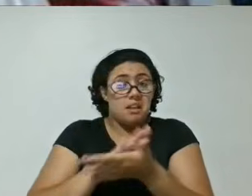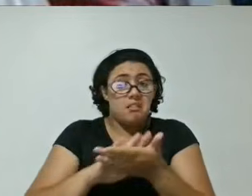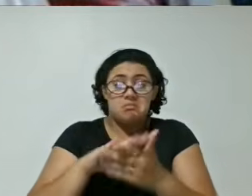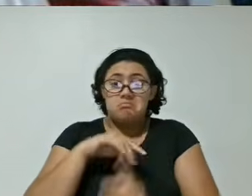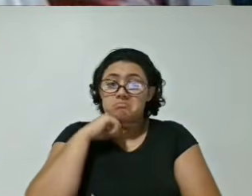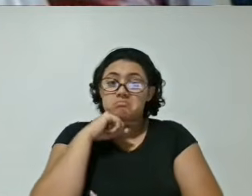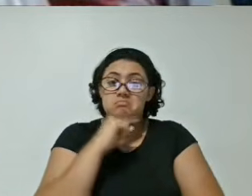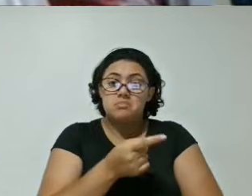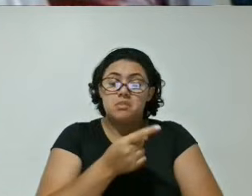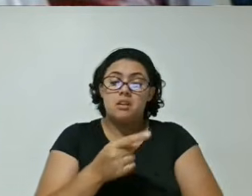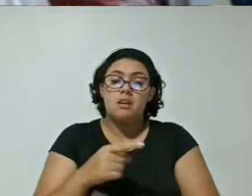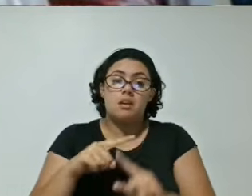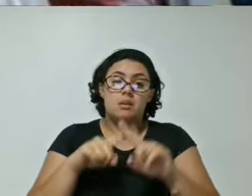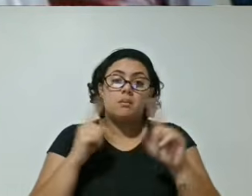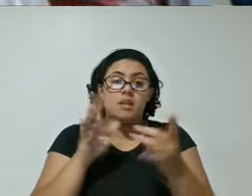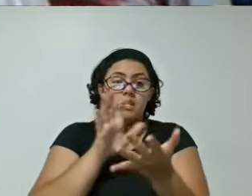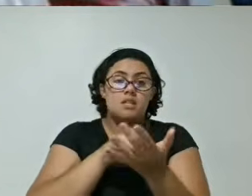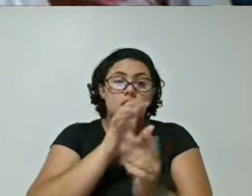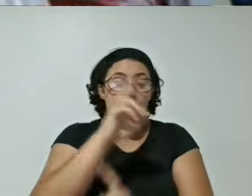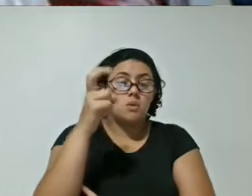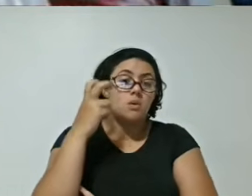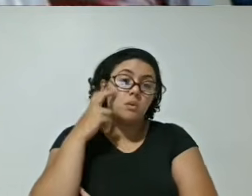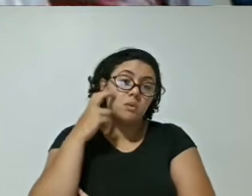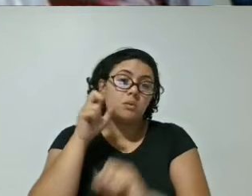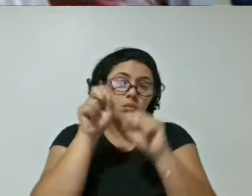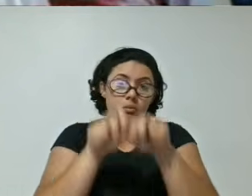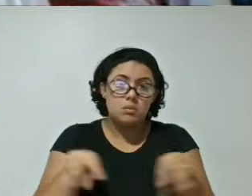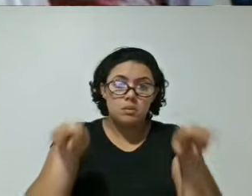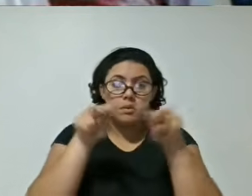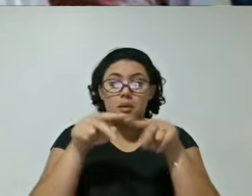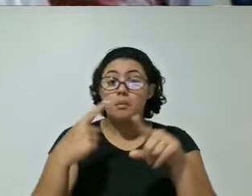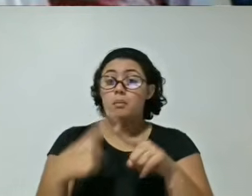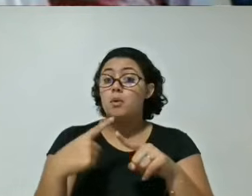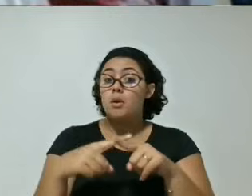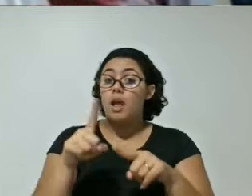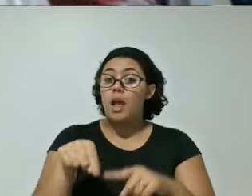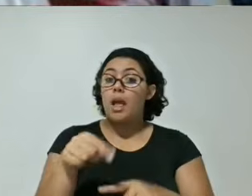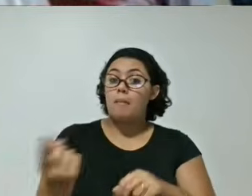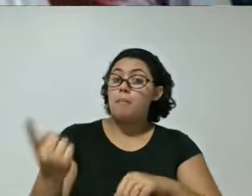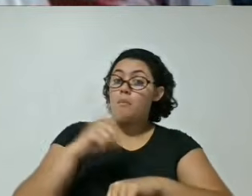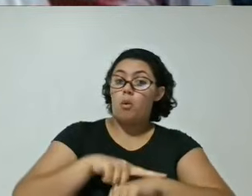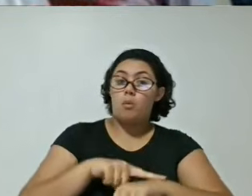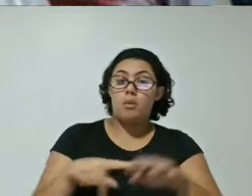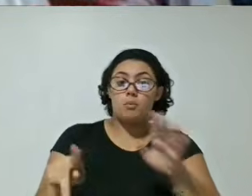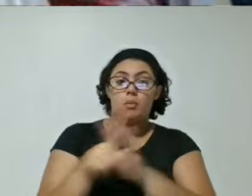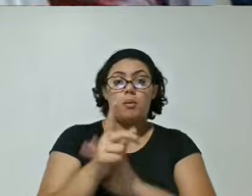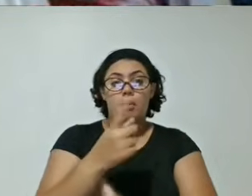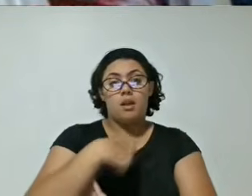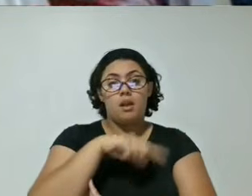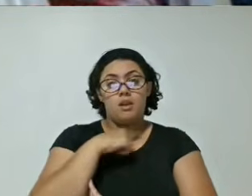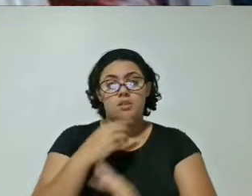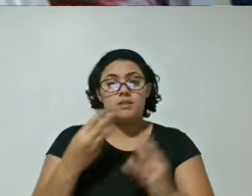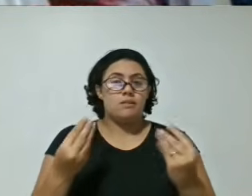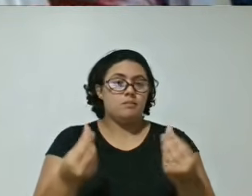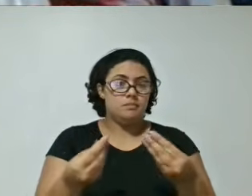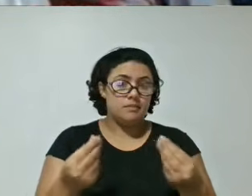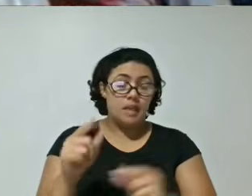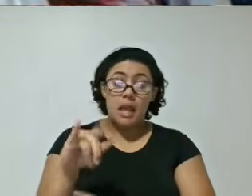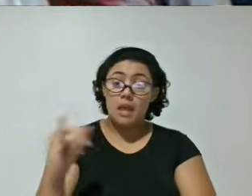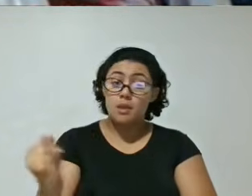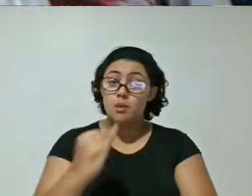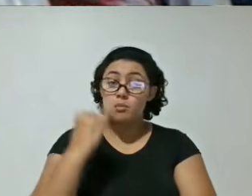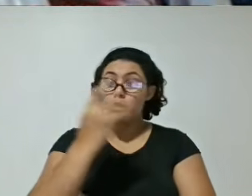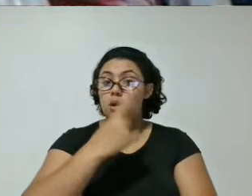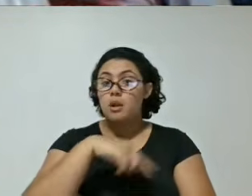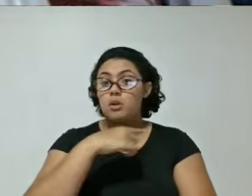bom que tinha aquele centro cultural ali com essas pessoas com esse olhar, porque foi um momento de a gente ter essa sensibilidade. Por isso que é importante que a cultura